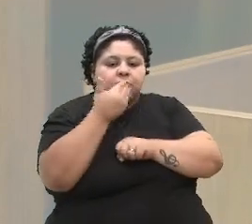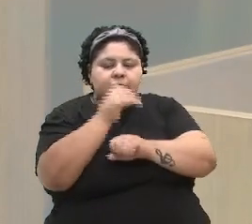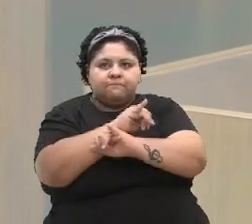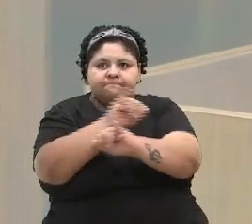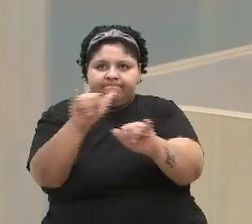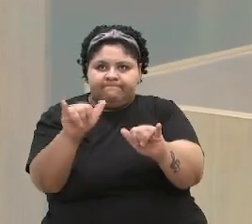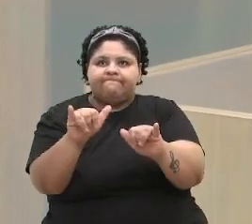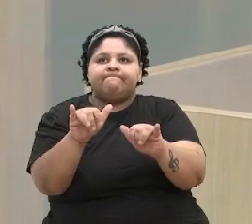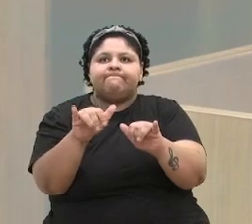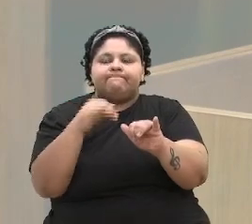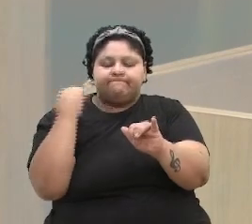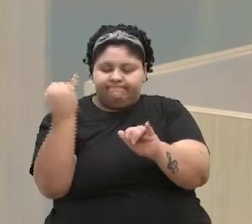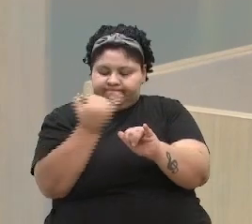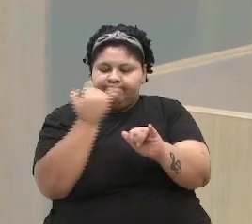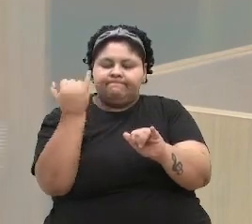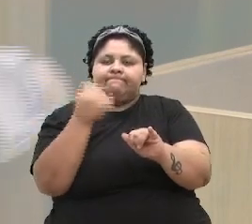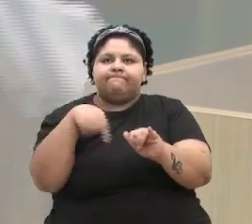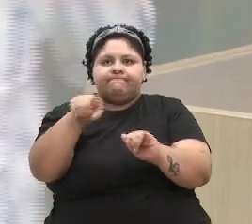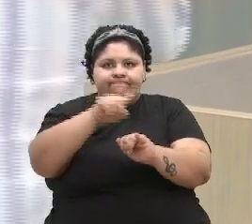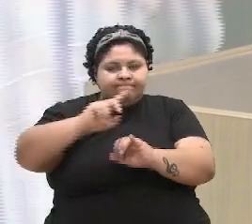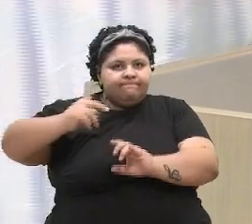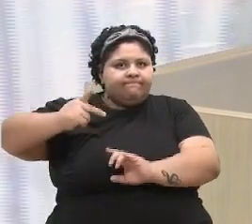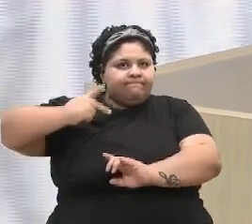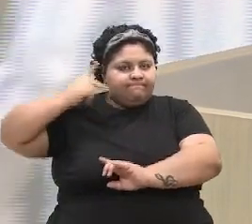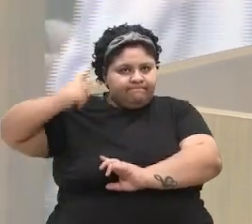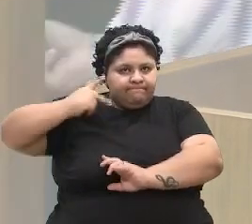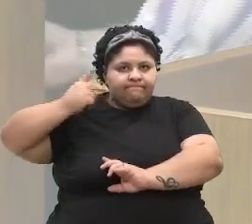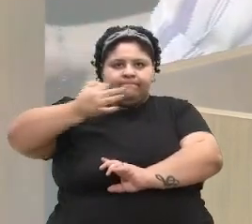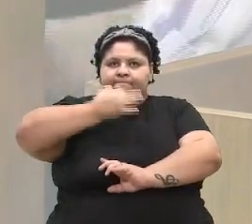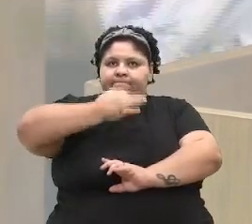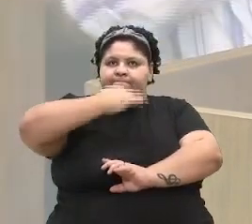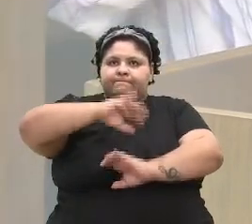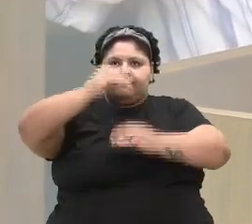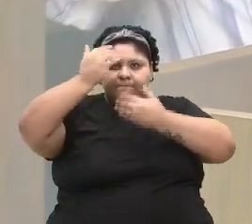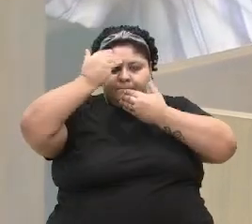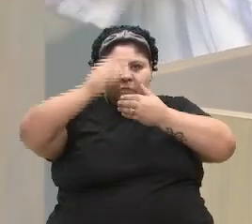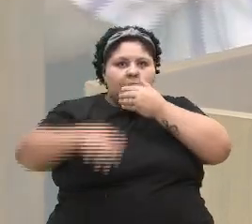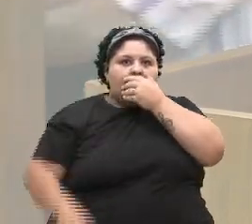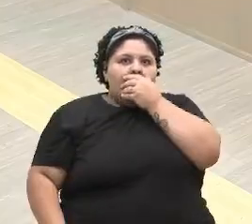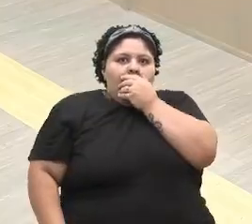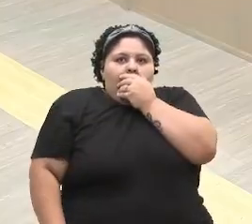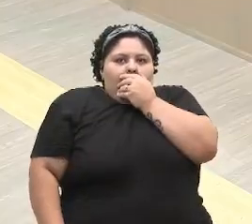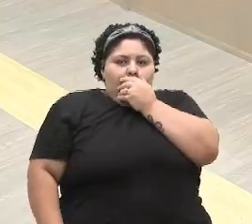informação tão importante para nós, vereadores, e para o município de Caxias do Sul. Obrigado, senhor presidente.